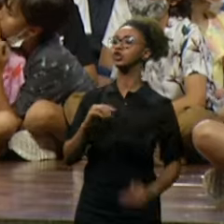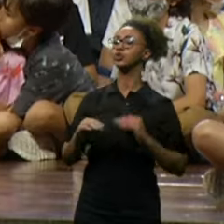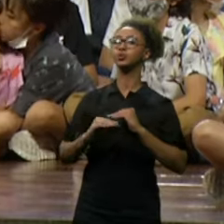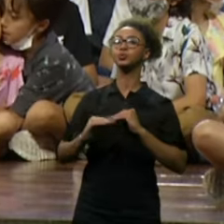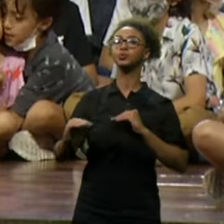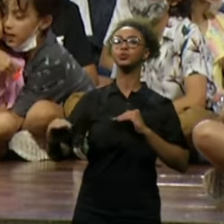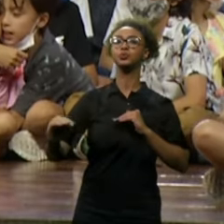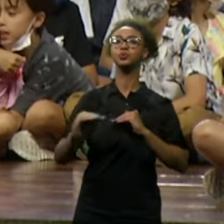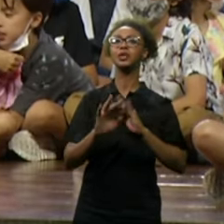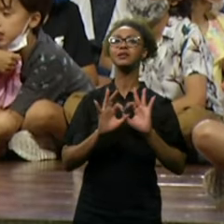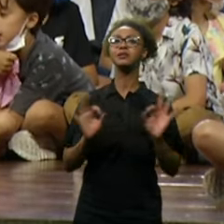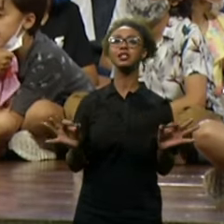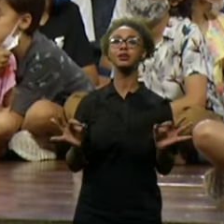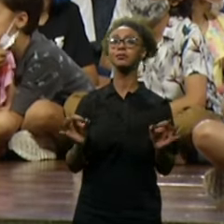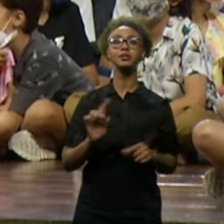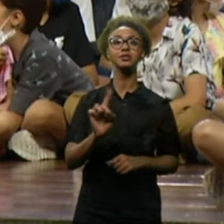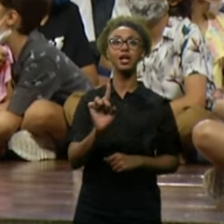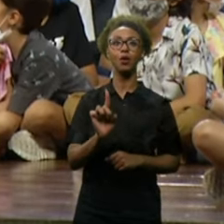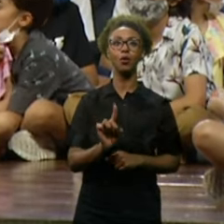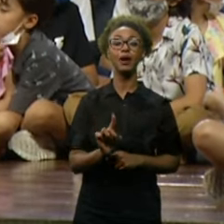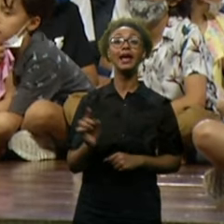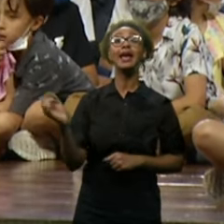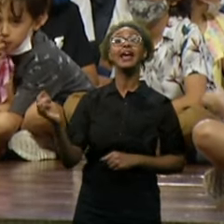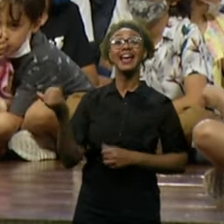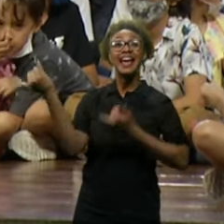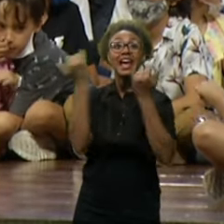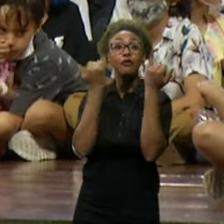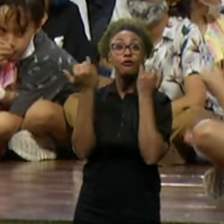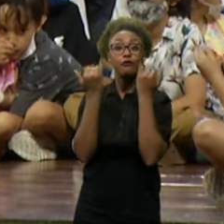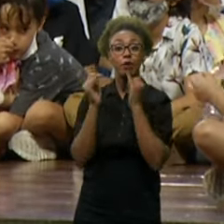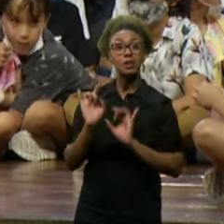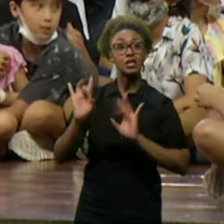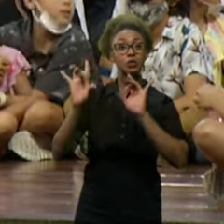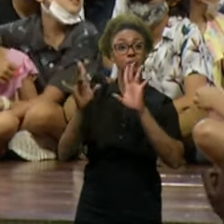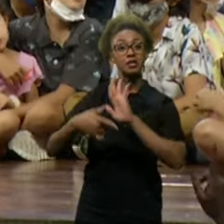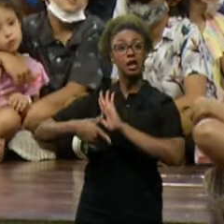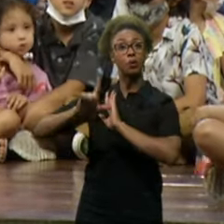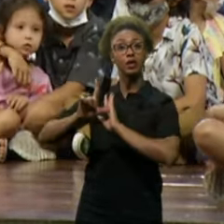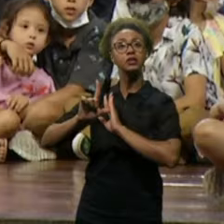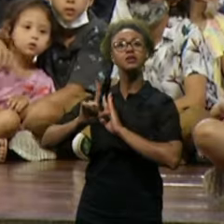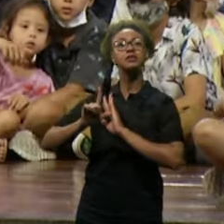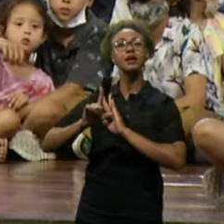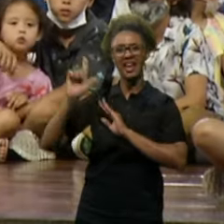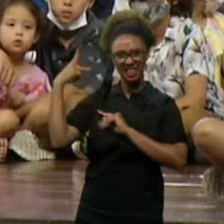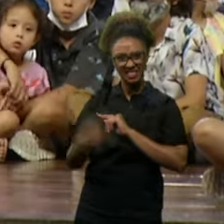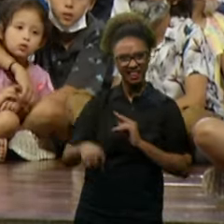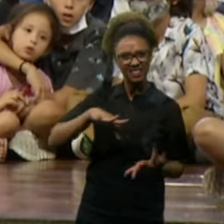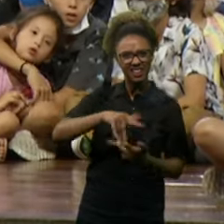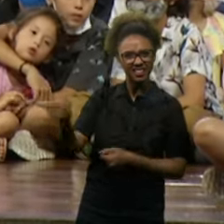horizontal informação privilegiada antecipada de verdade não vem na horizontal vem da